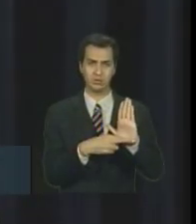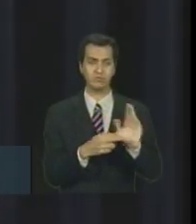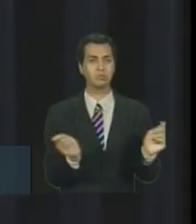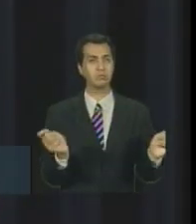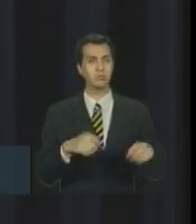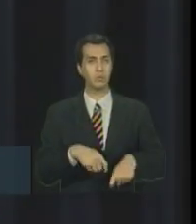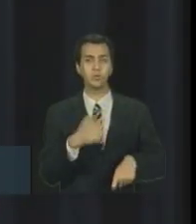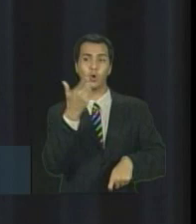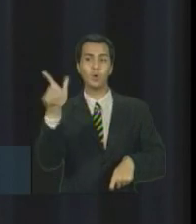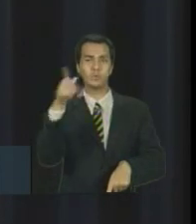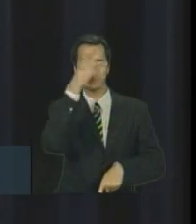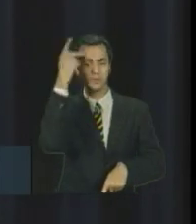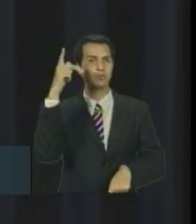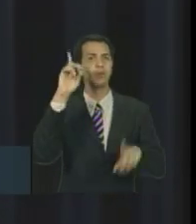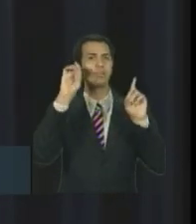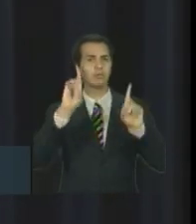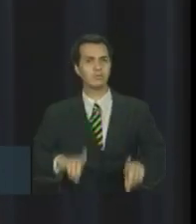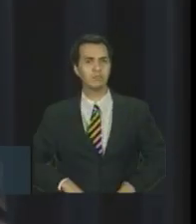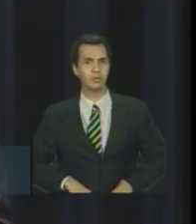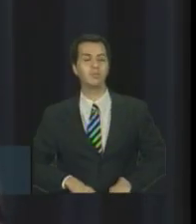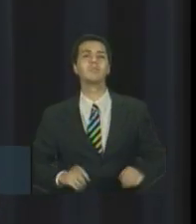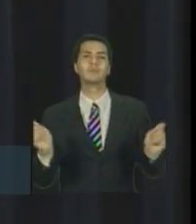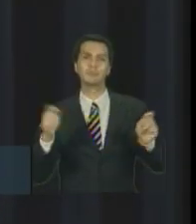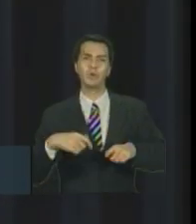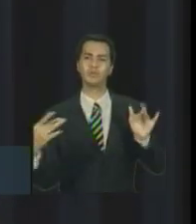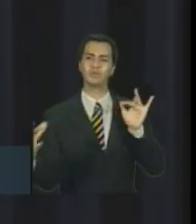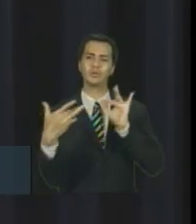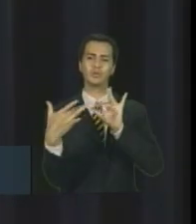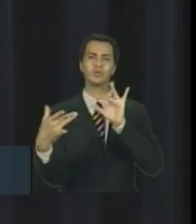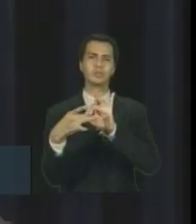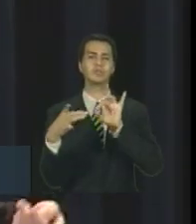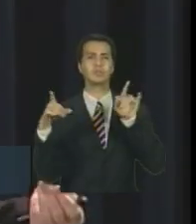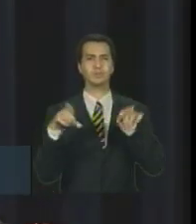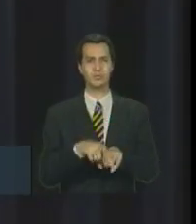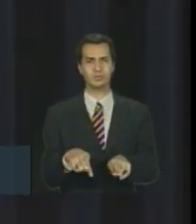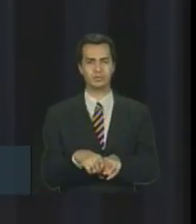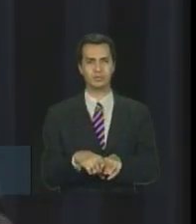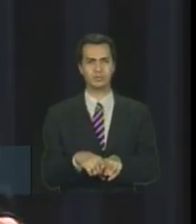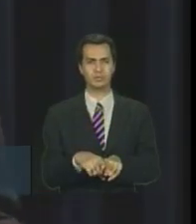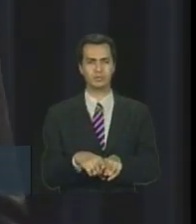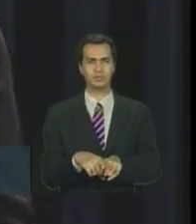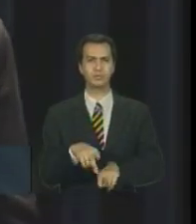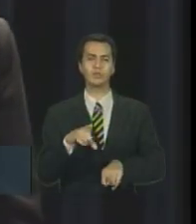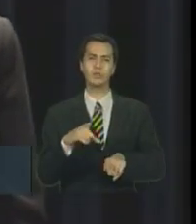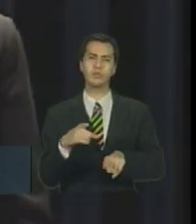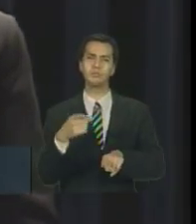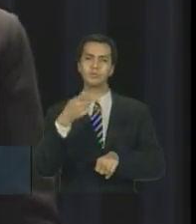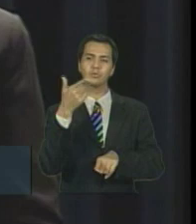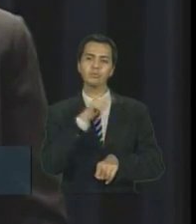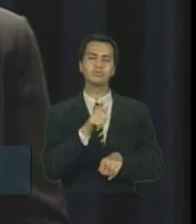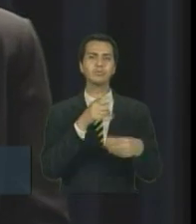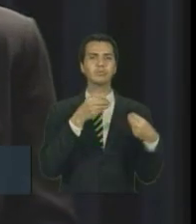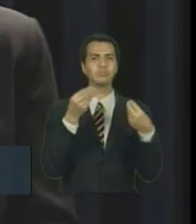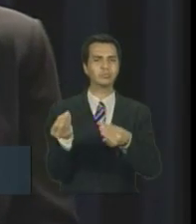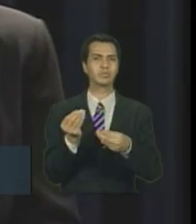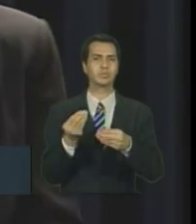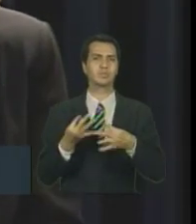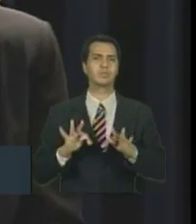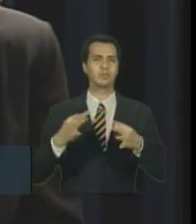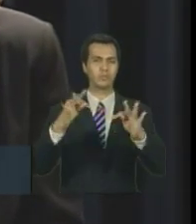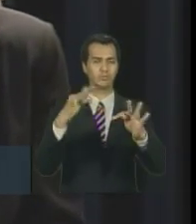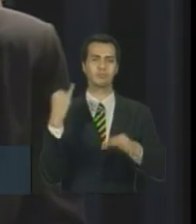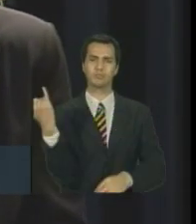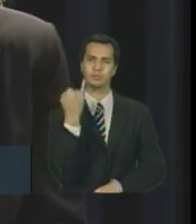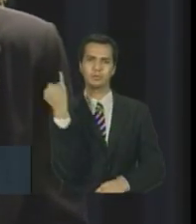outra pessoa com deficiência tenha a possibilidade de acessar a estas tecnologias que são tão importantes